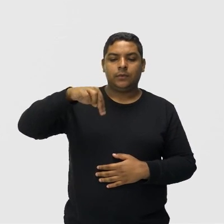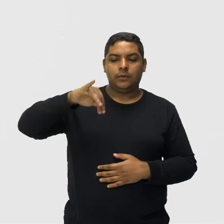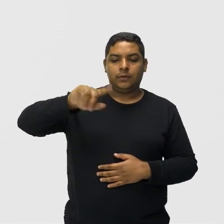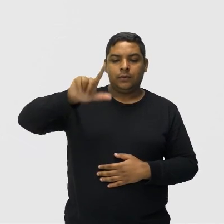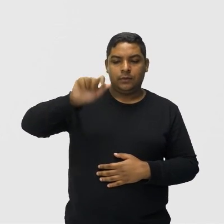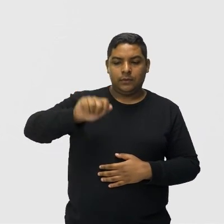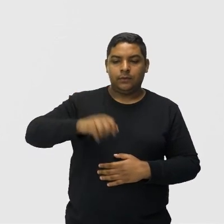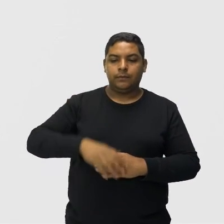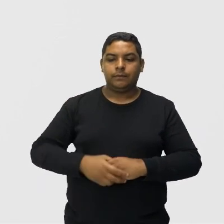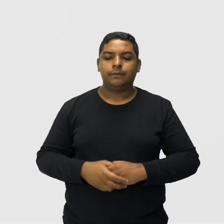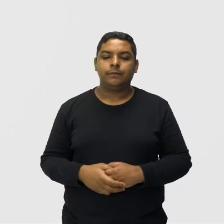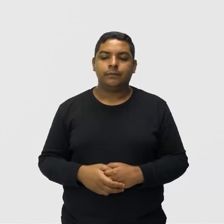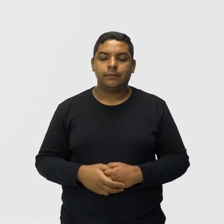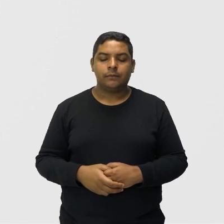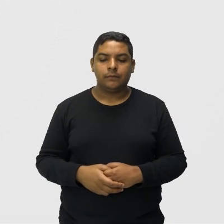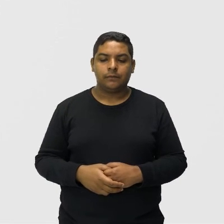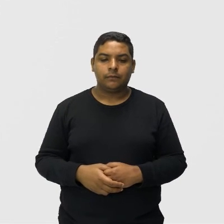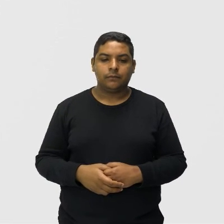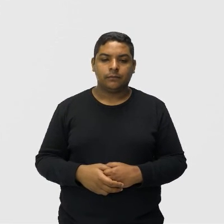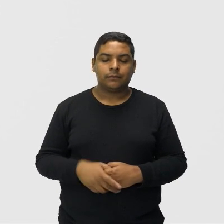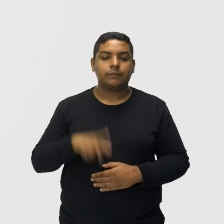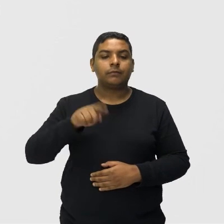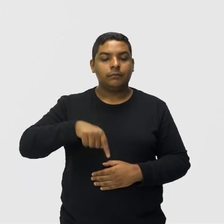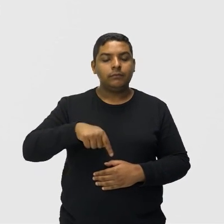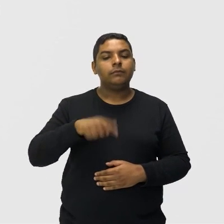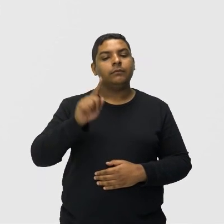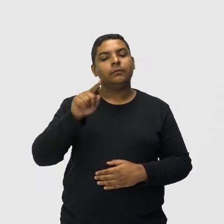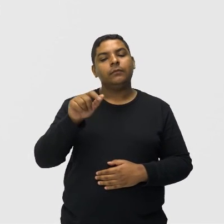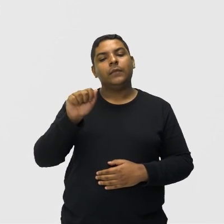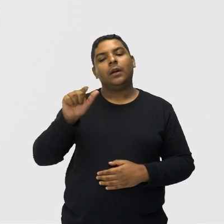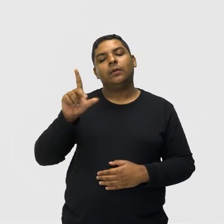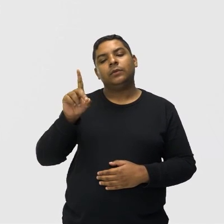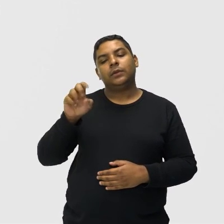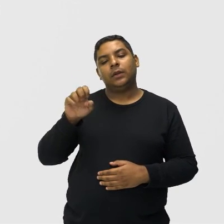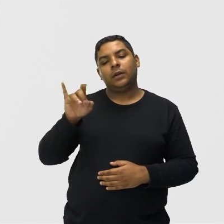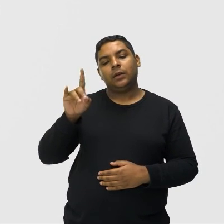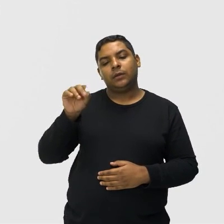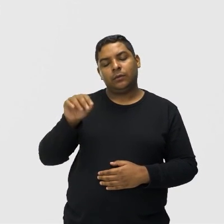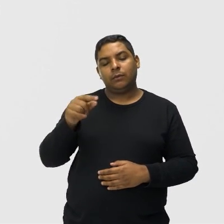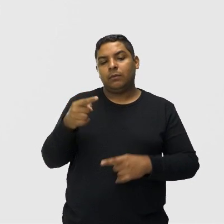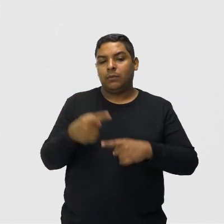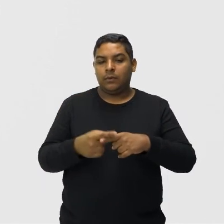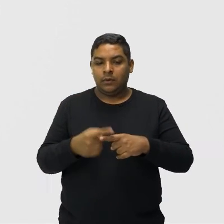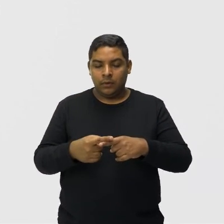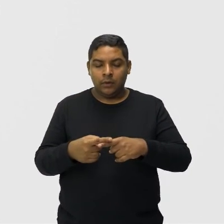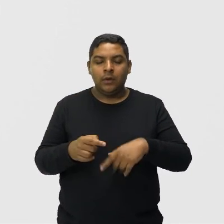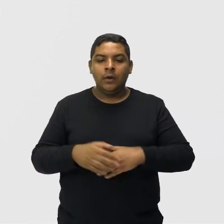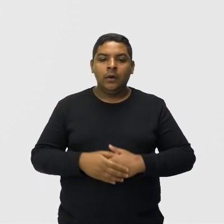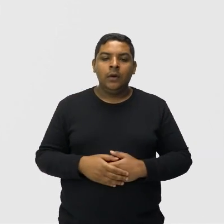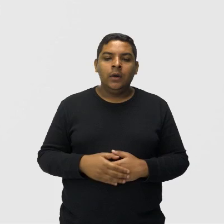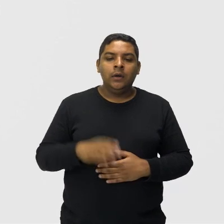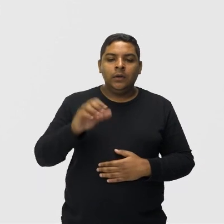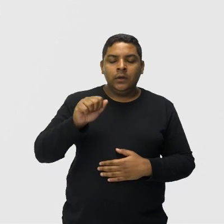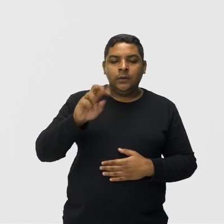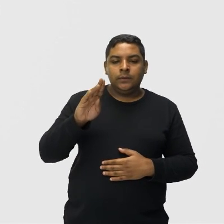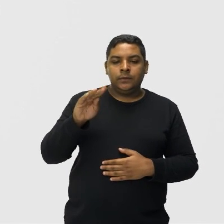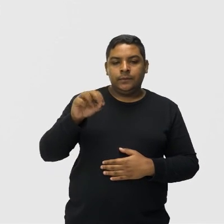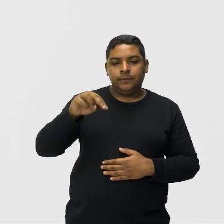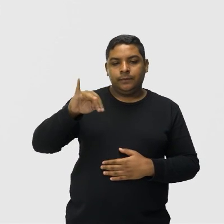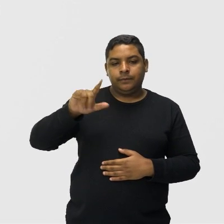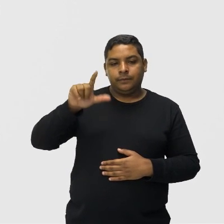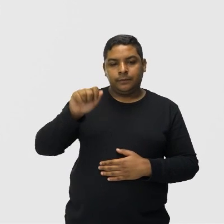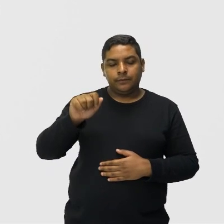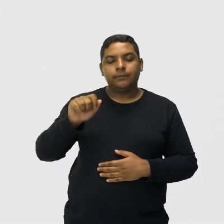nessa cadeia, esse composto, essa substância é um aldeído, porque a carbonila está na